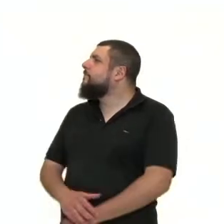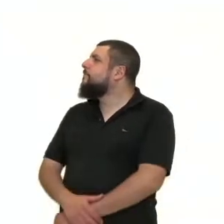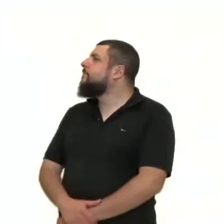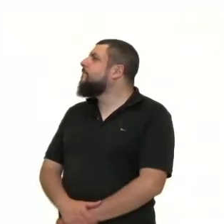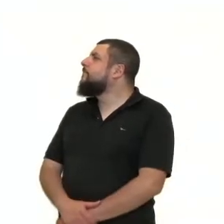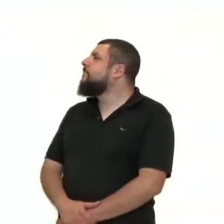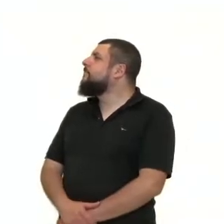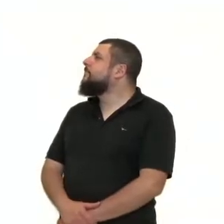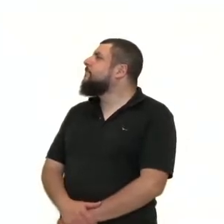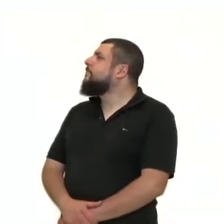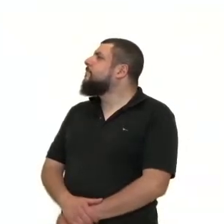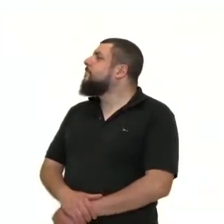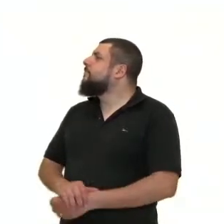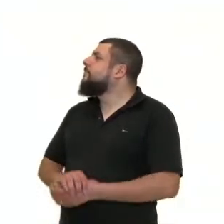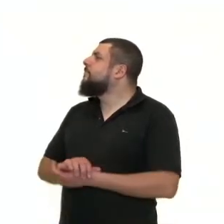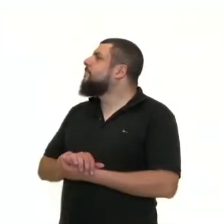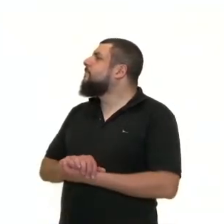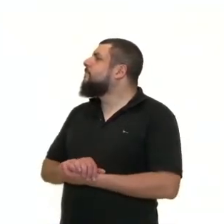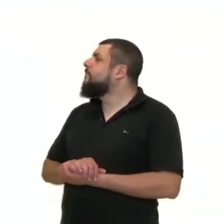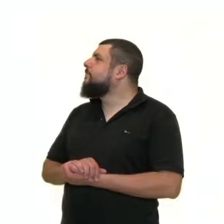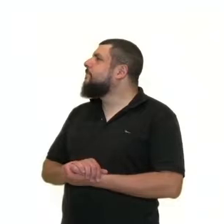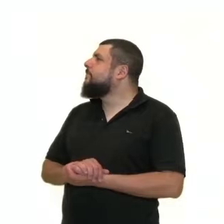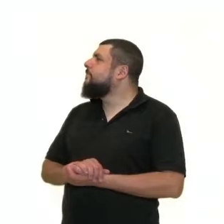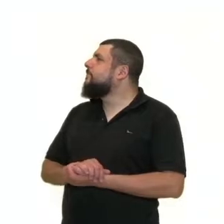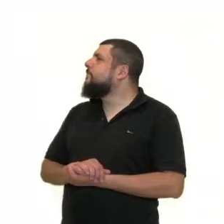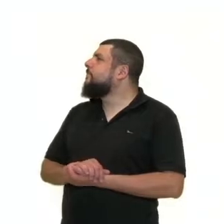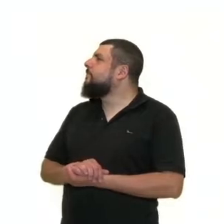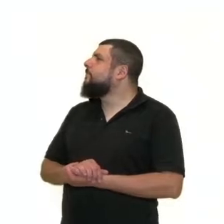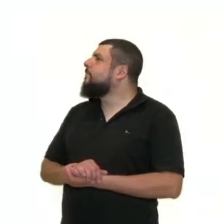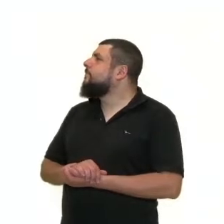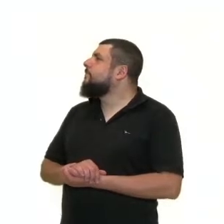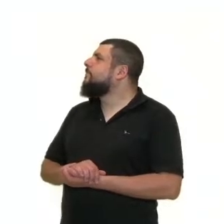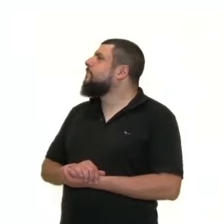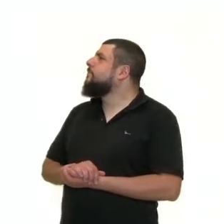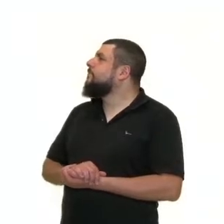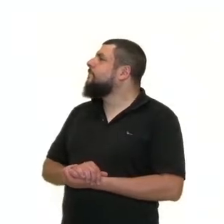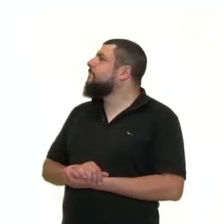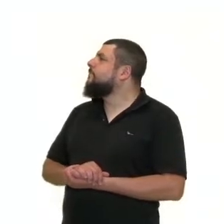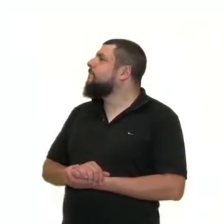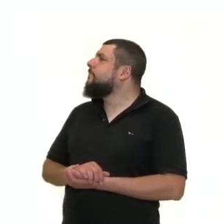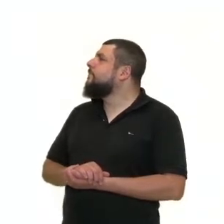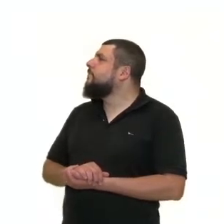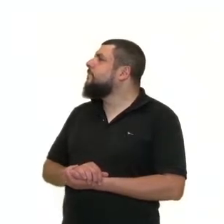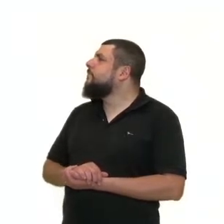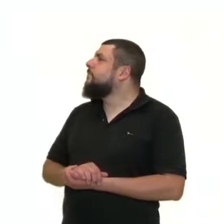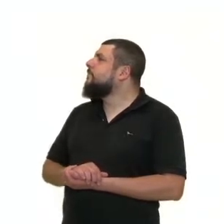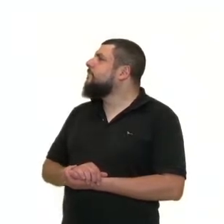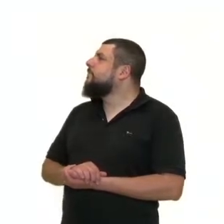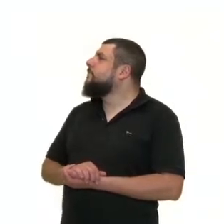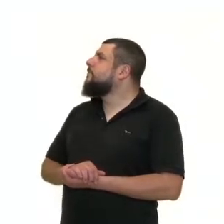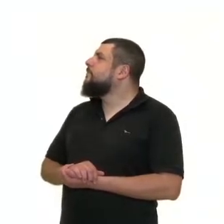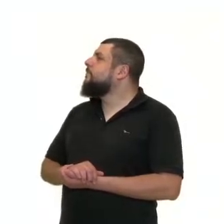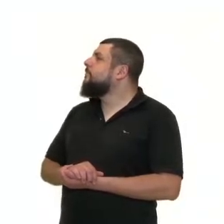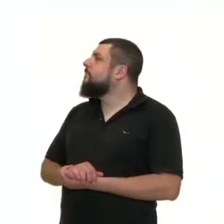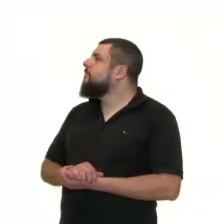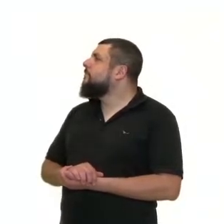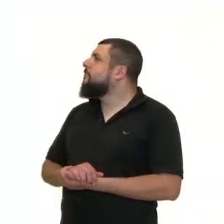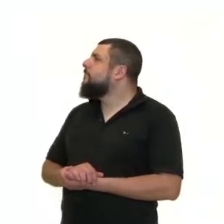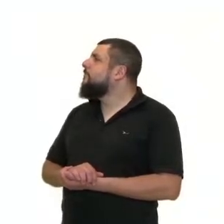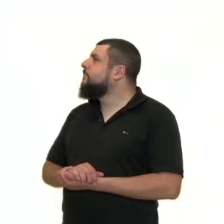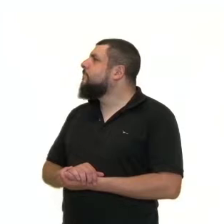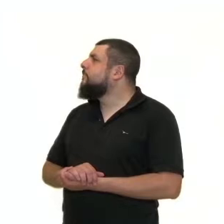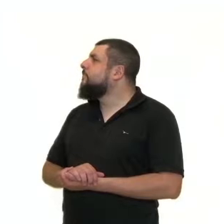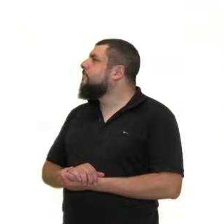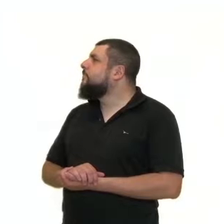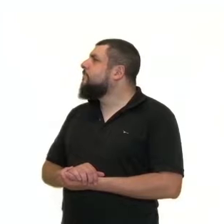dispor sobre o abuso da publicidade e da comunicação mercadológica, o Conselho Nacional dos Direitos da Criança e do